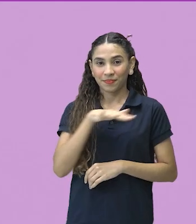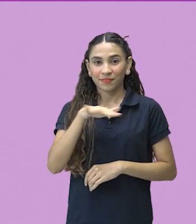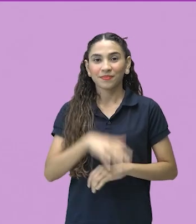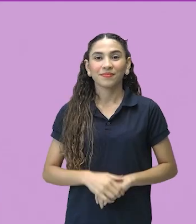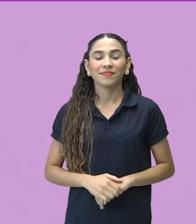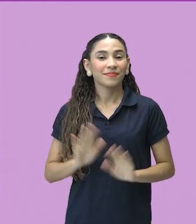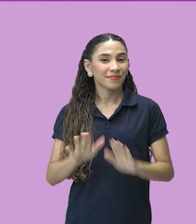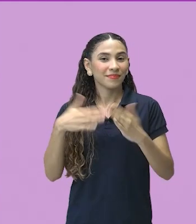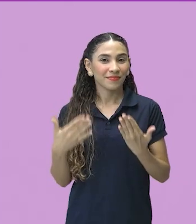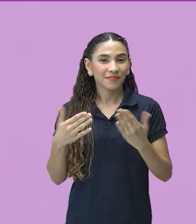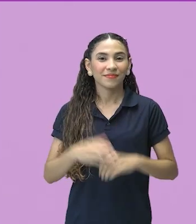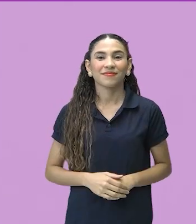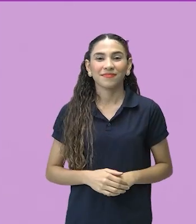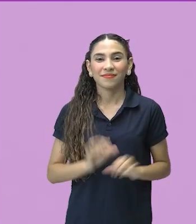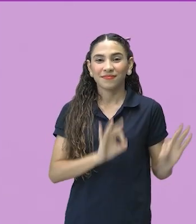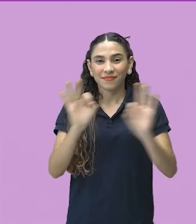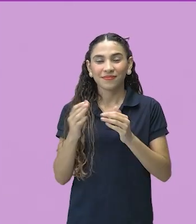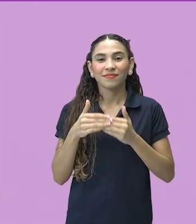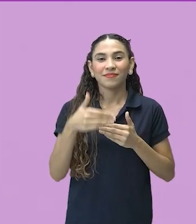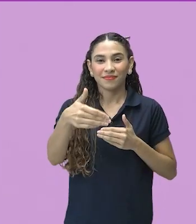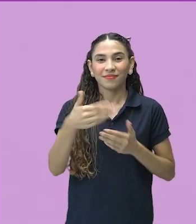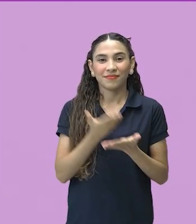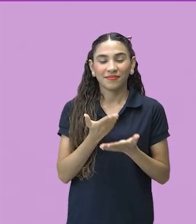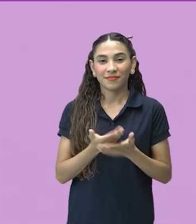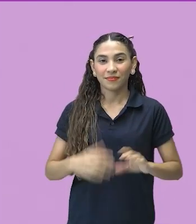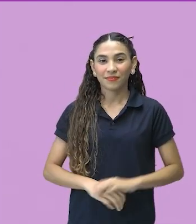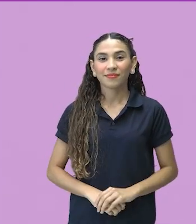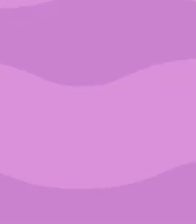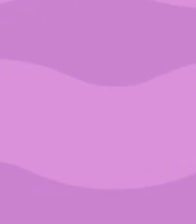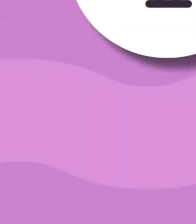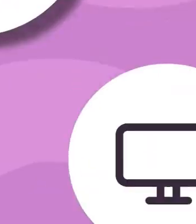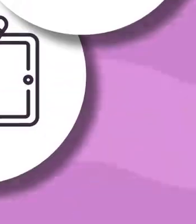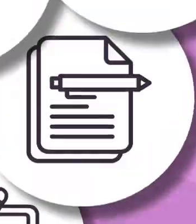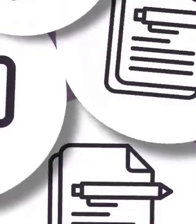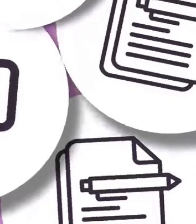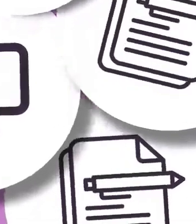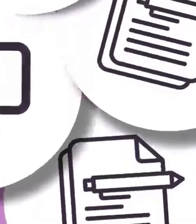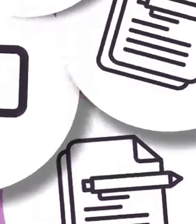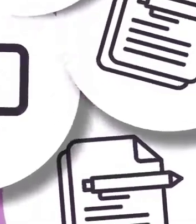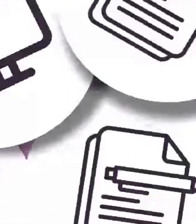área. Então, dito isto, vamos dar início à nossa aula.